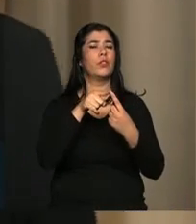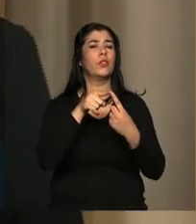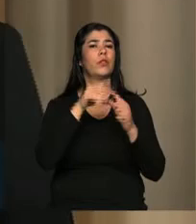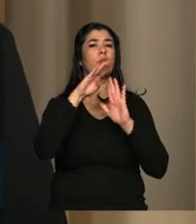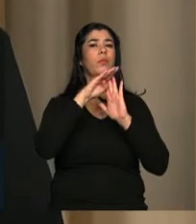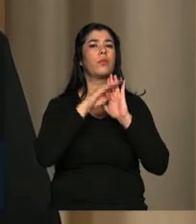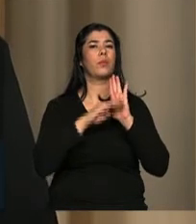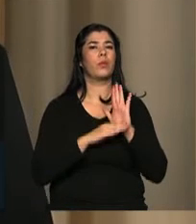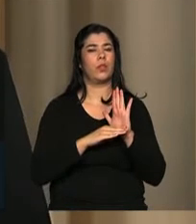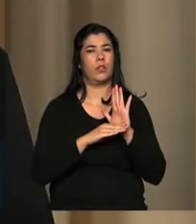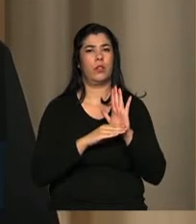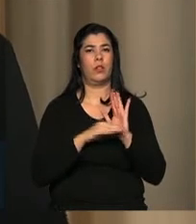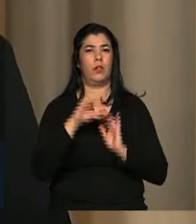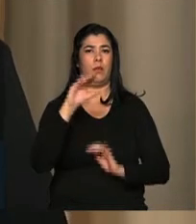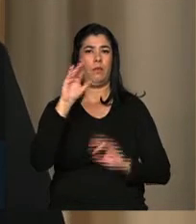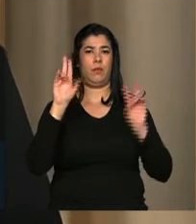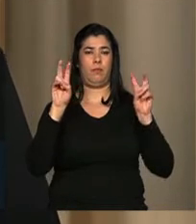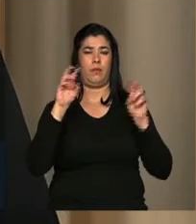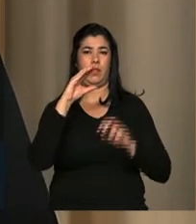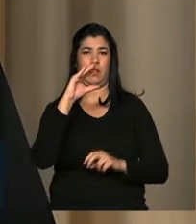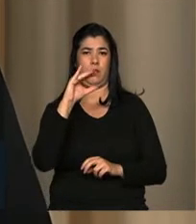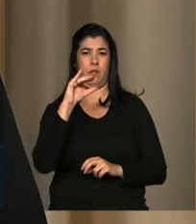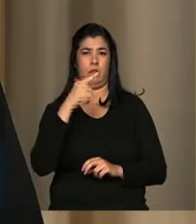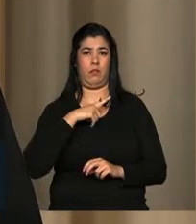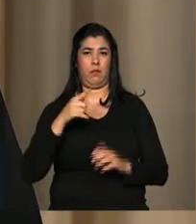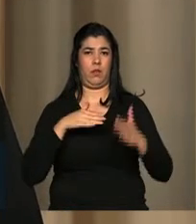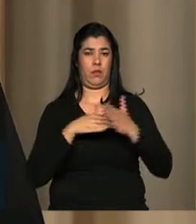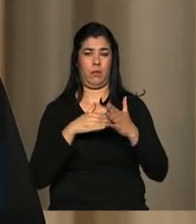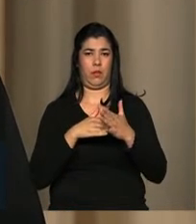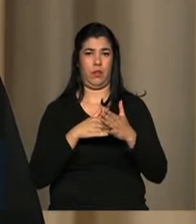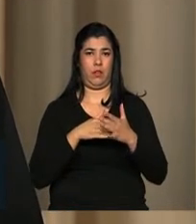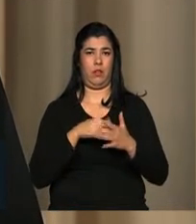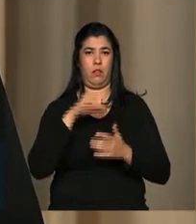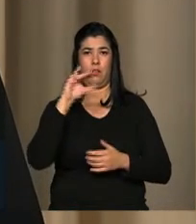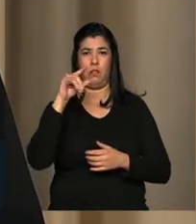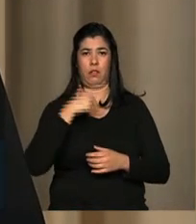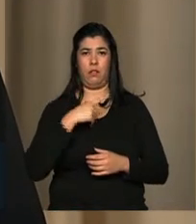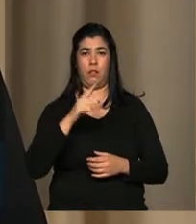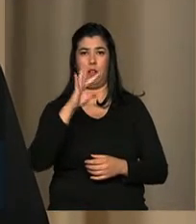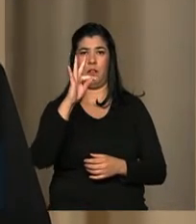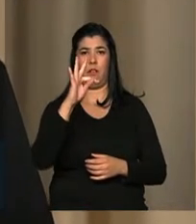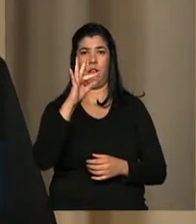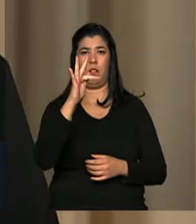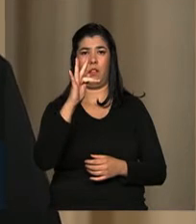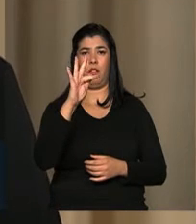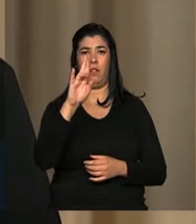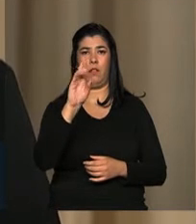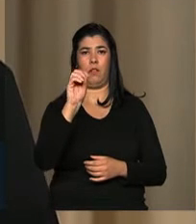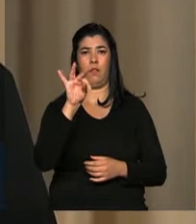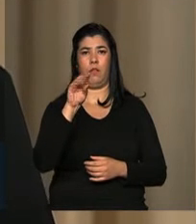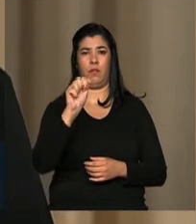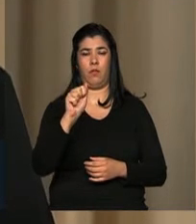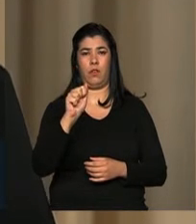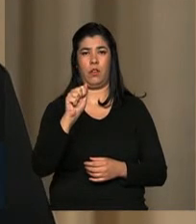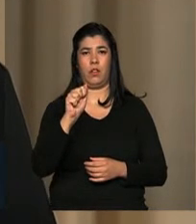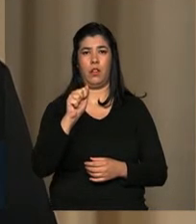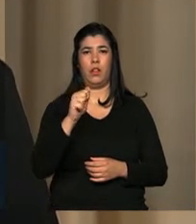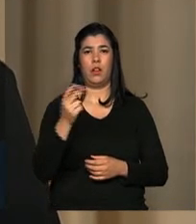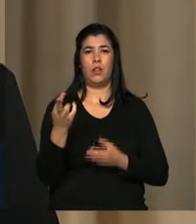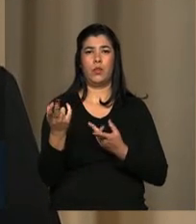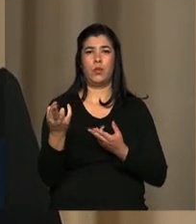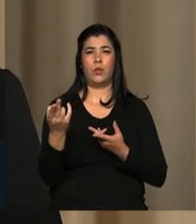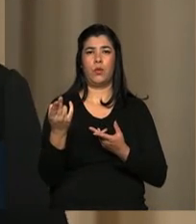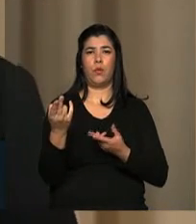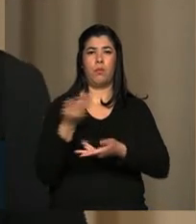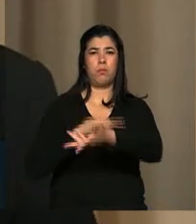Sem Fronteiras. Muitos estudantes aqui dos Estados Unidos vão ao Brasil.